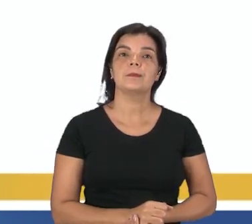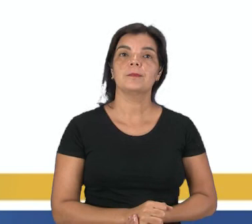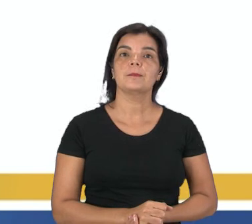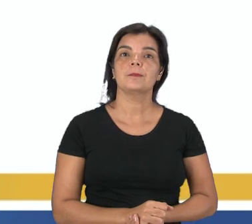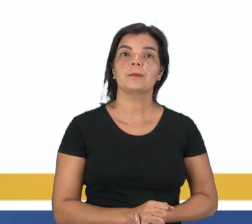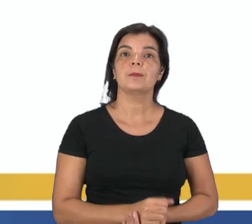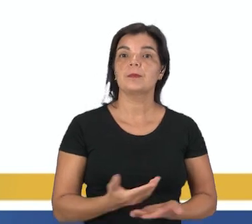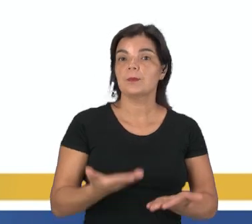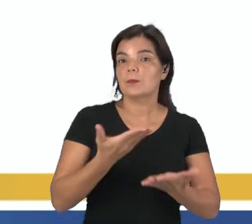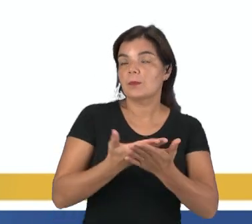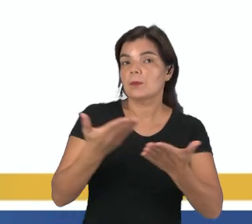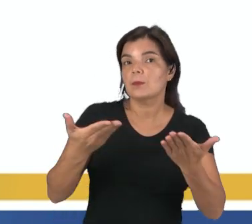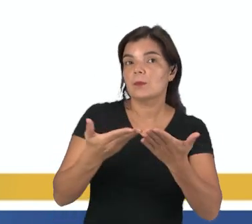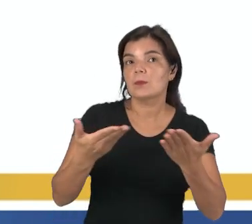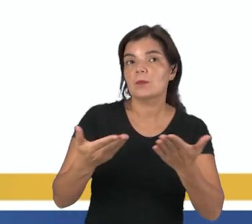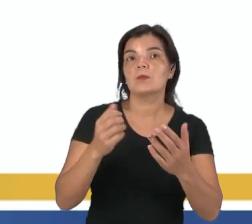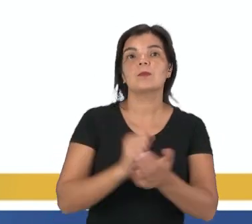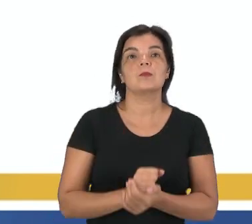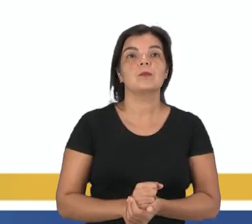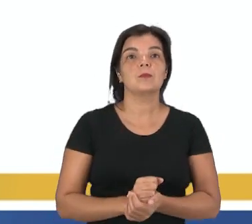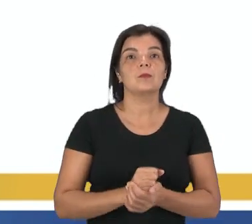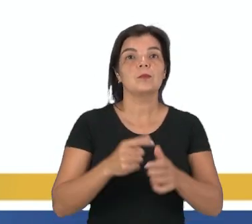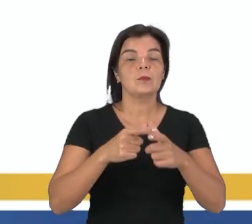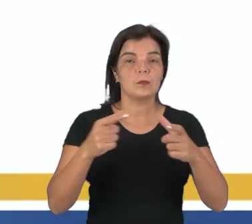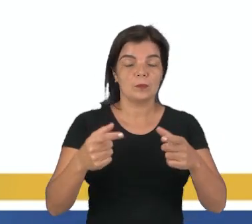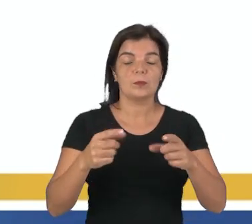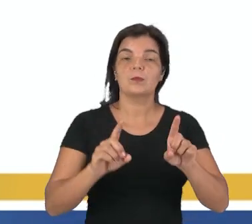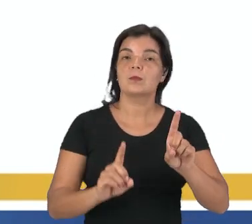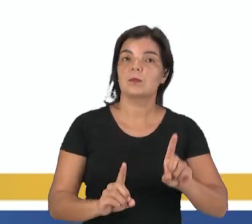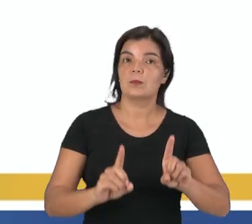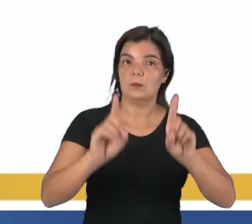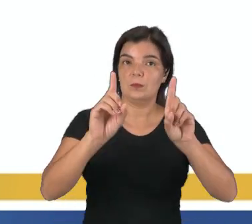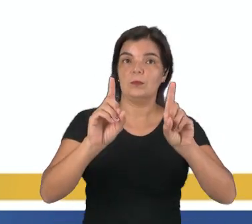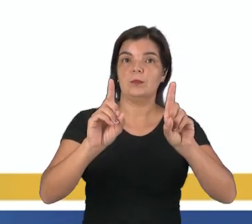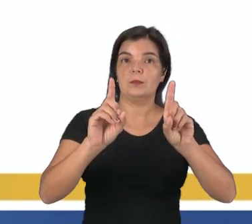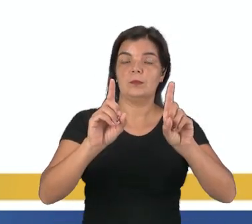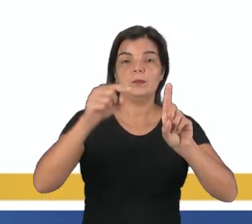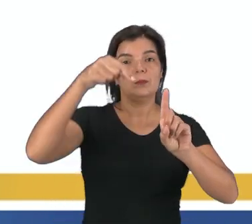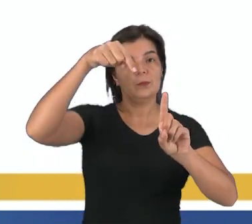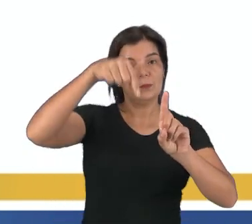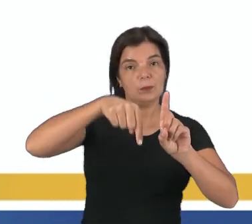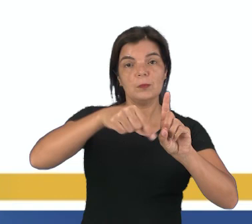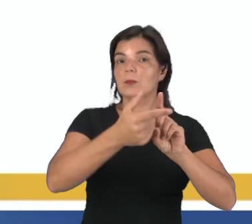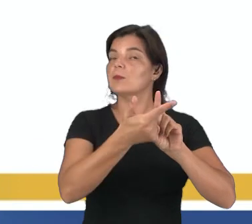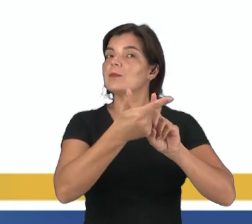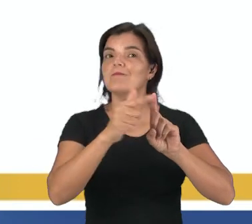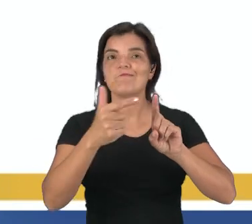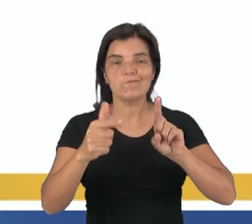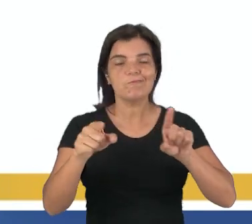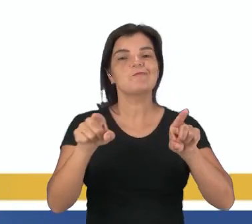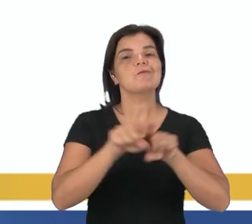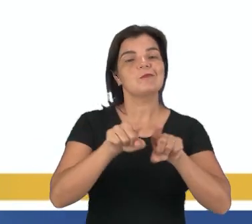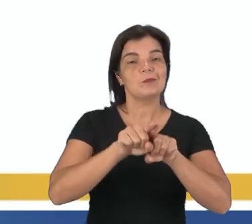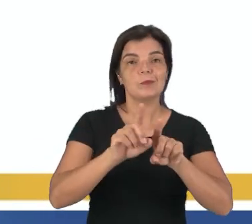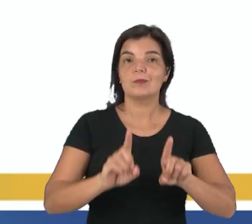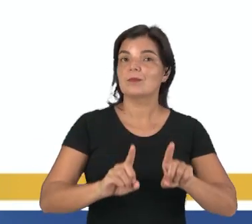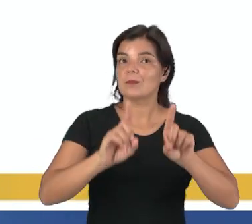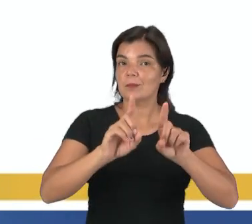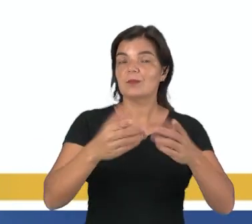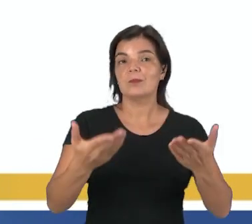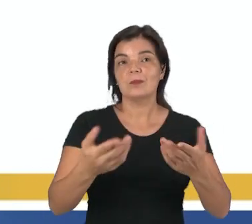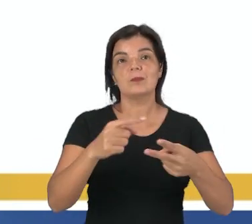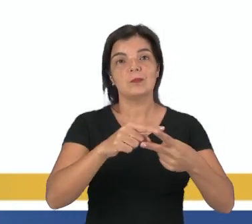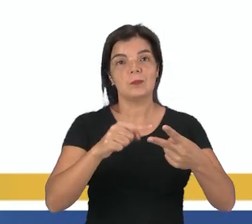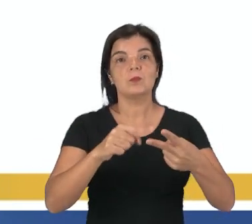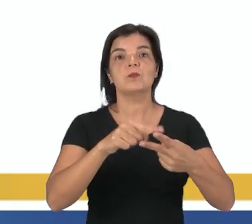km por hora. Então, lembre-se, na aula de hoje nós relembramos o que são grandezas diretamente e inversamente proporcionais. Também resolvemos problemas envolvendo